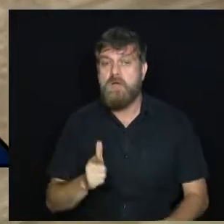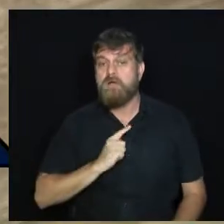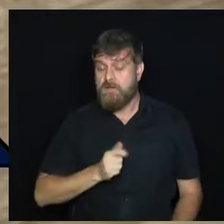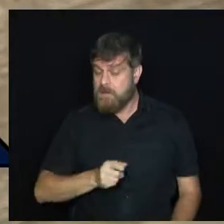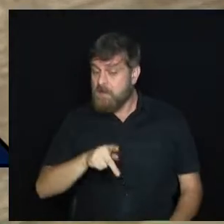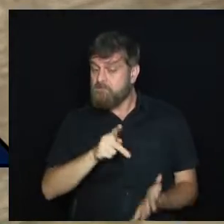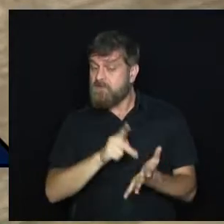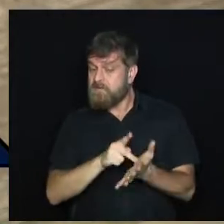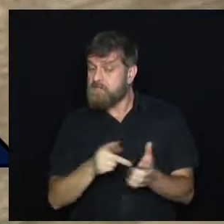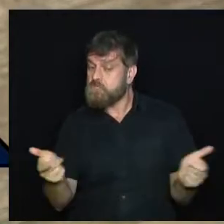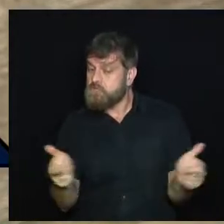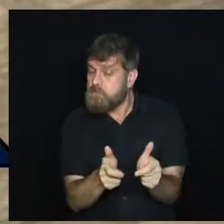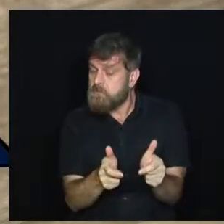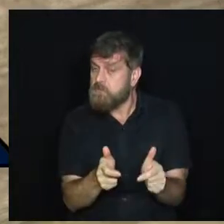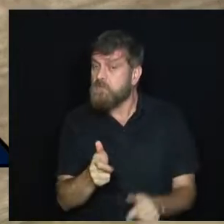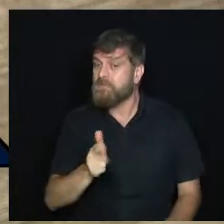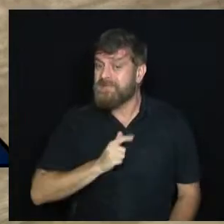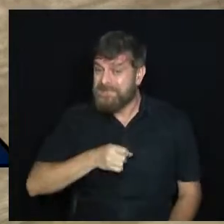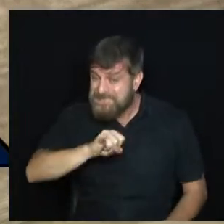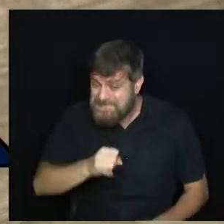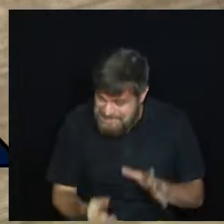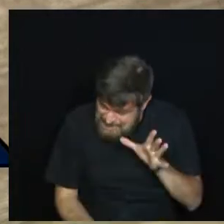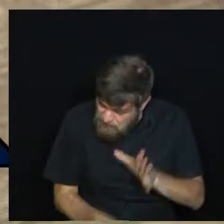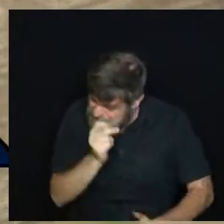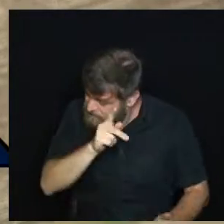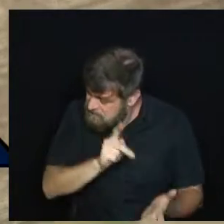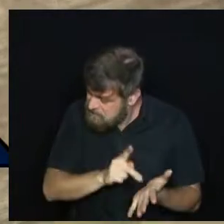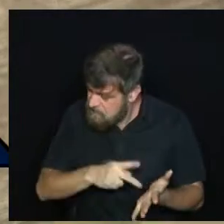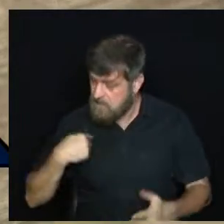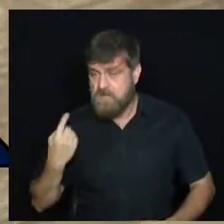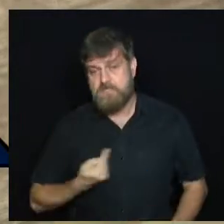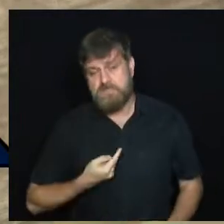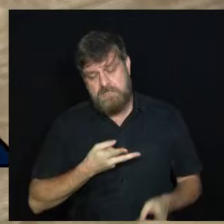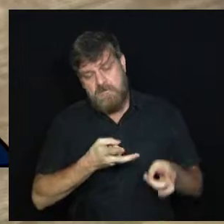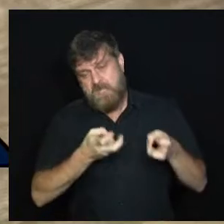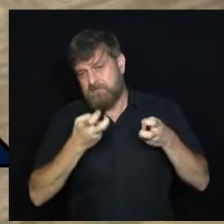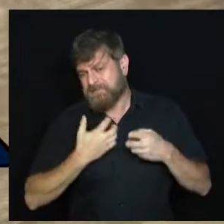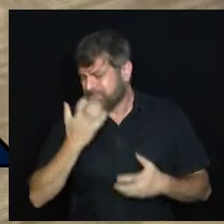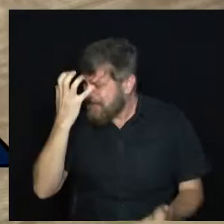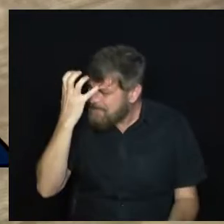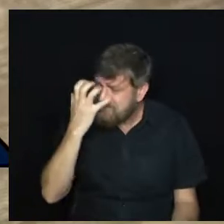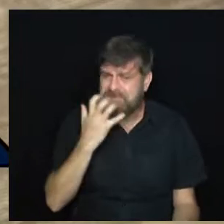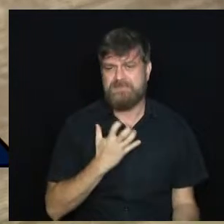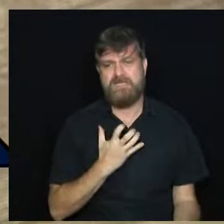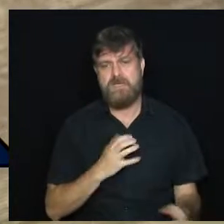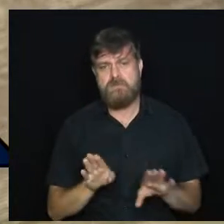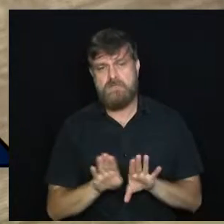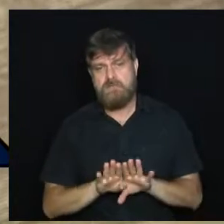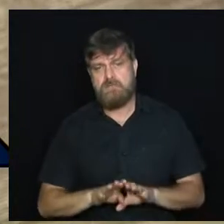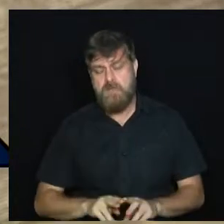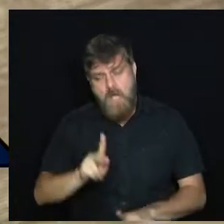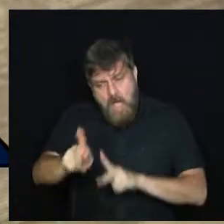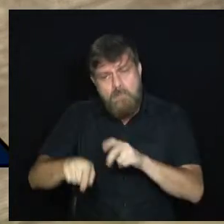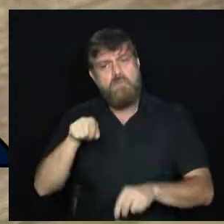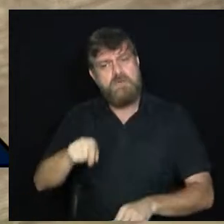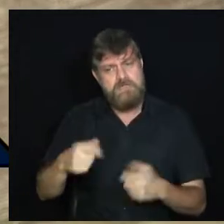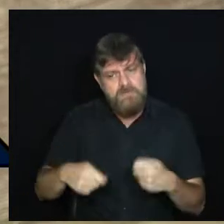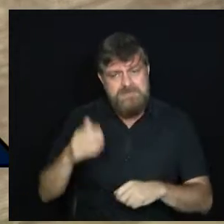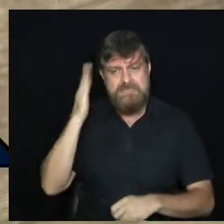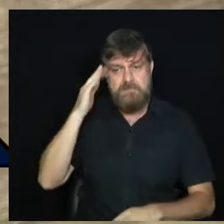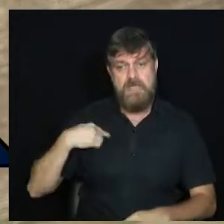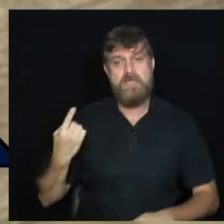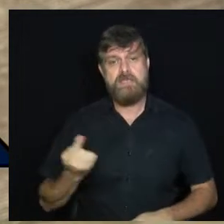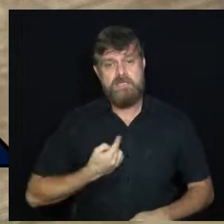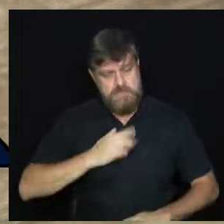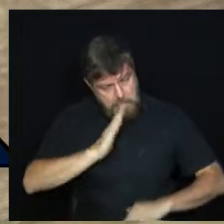fato houve redução e se tiver acontecido redução, a gente considera isso da mais alta gravidade, né? E a gente acha que a população de Campinas tem que saber disso e a